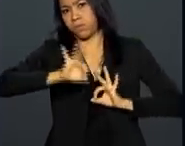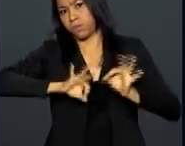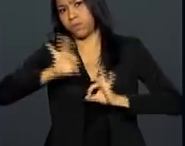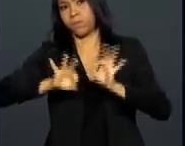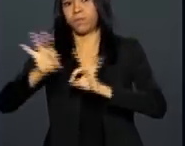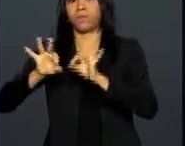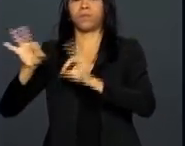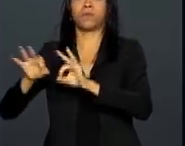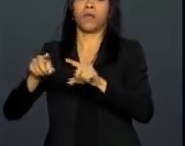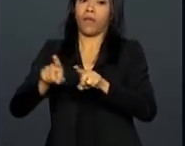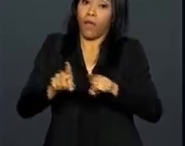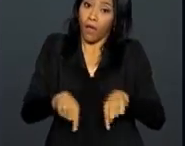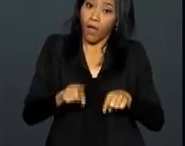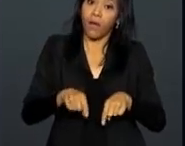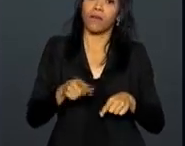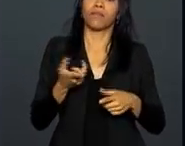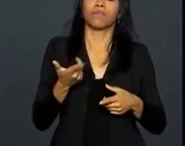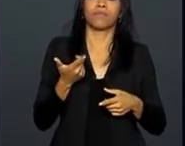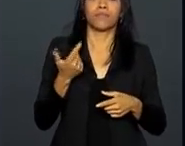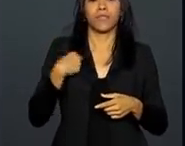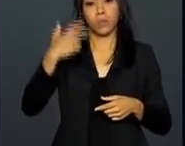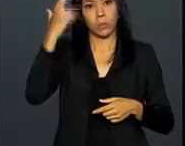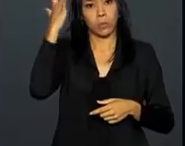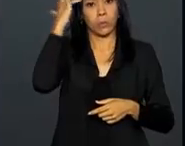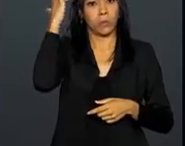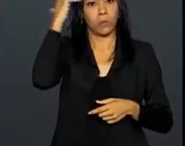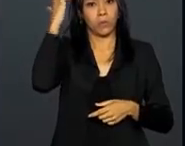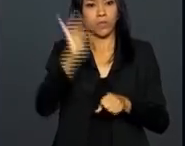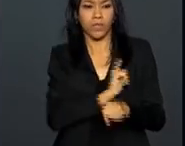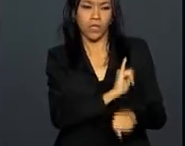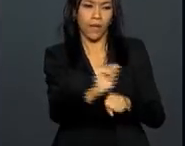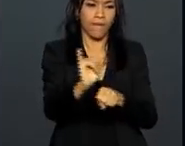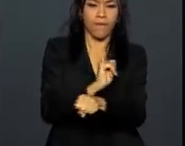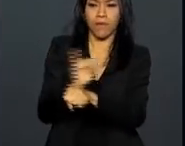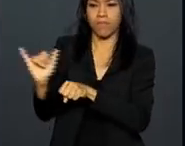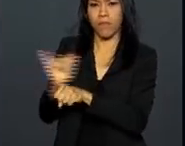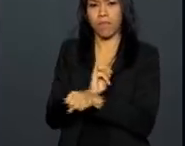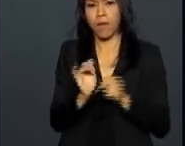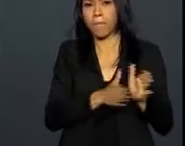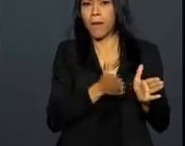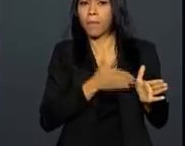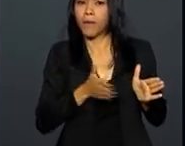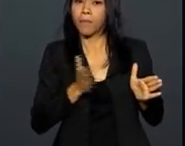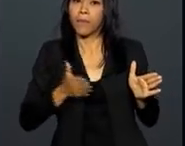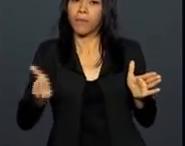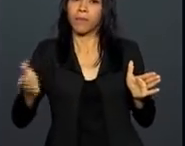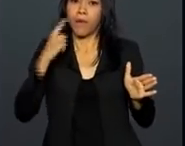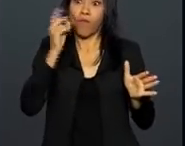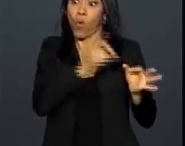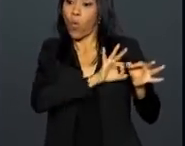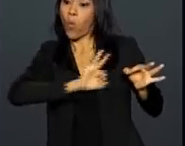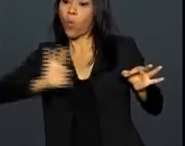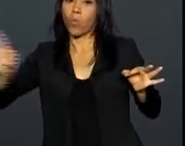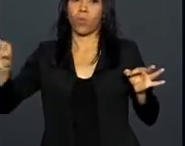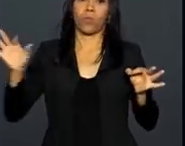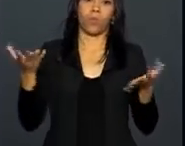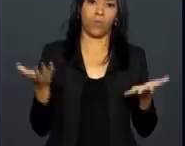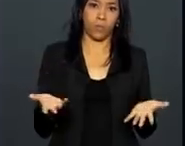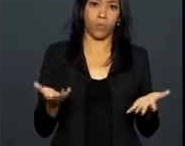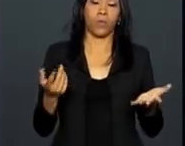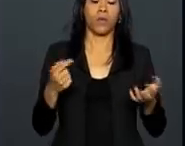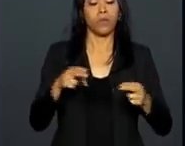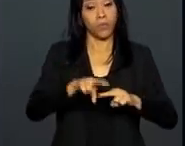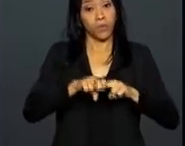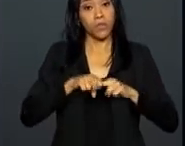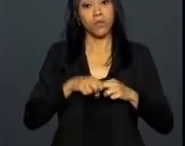à capacidade de articularmos uma visão de longo prazo. Portanto, meus